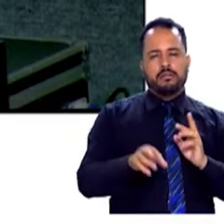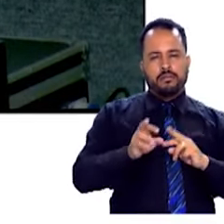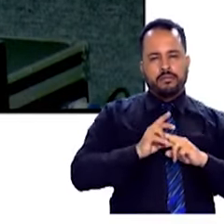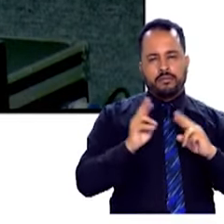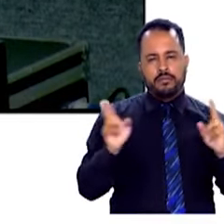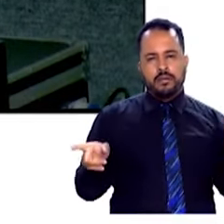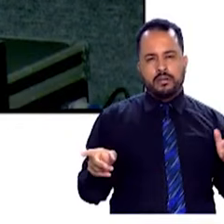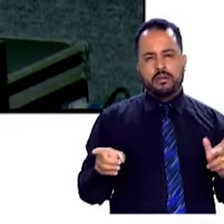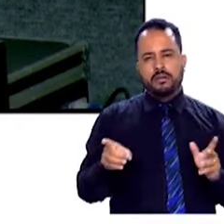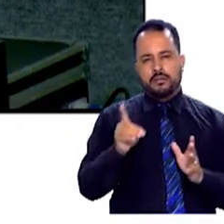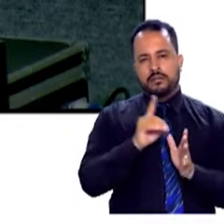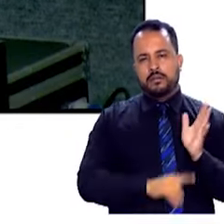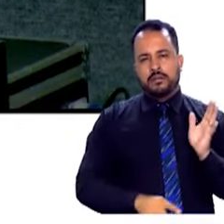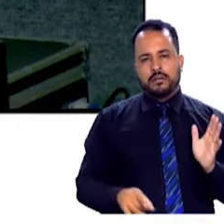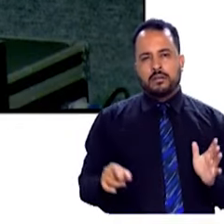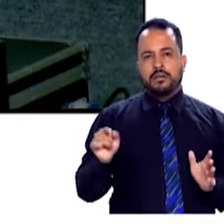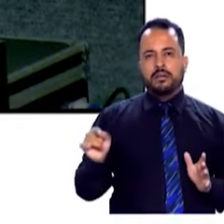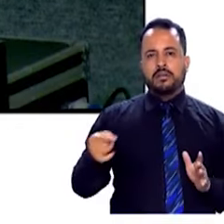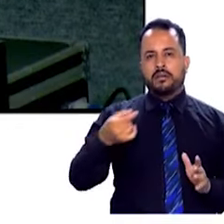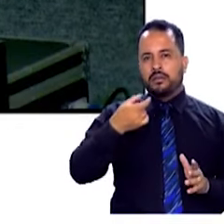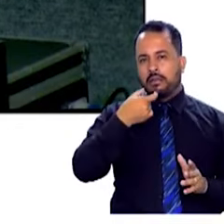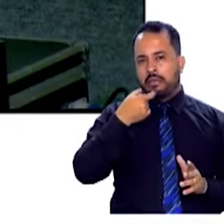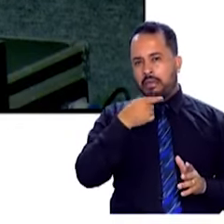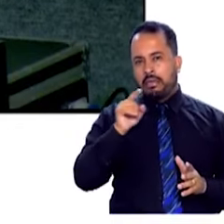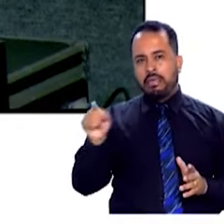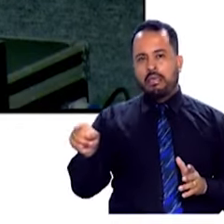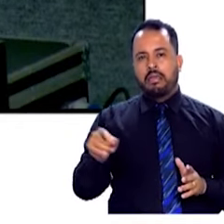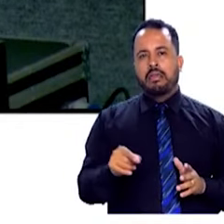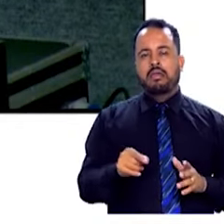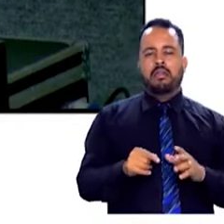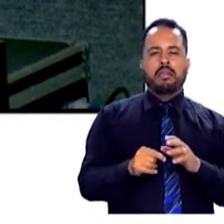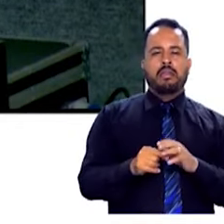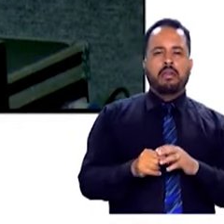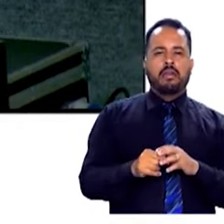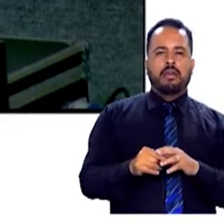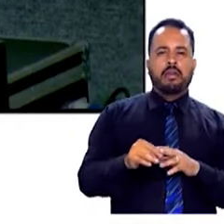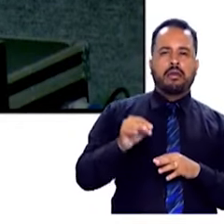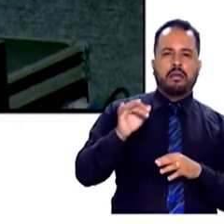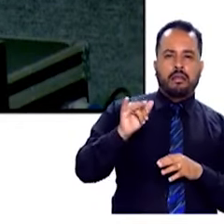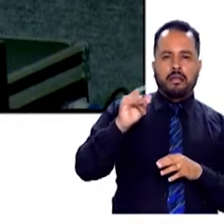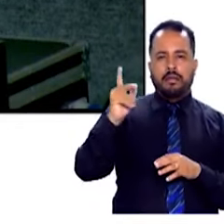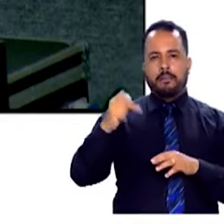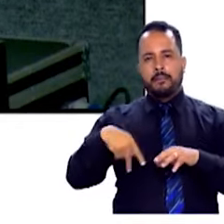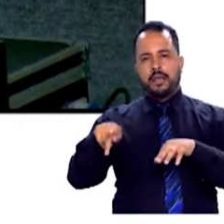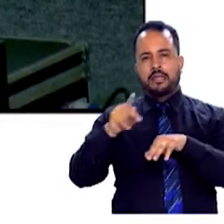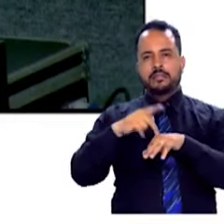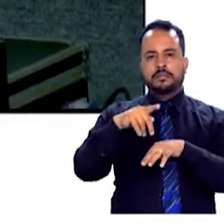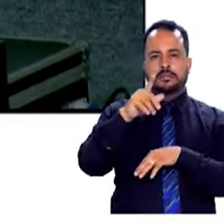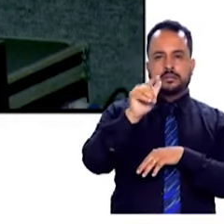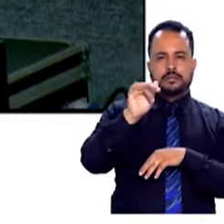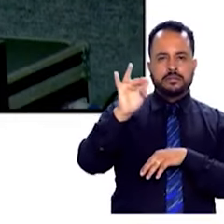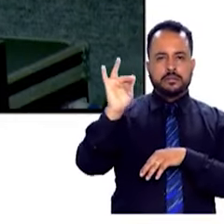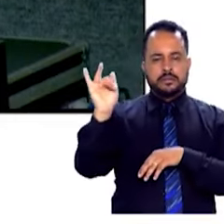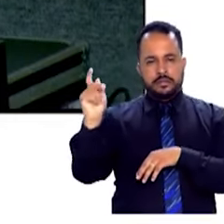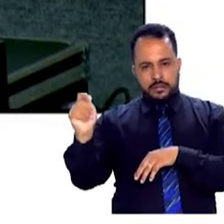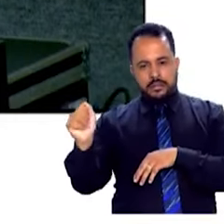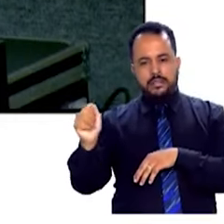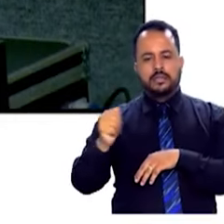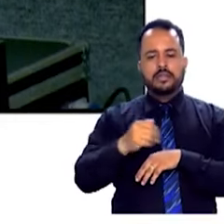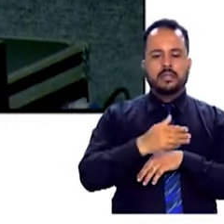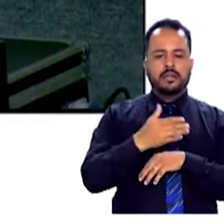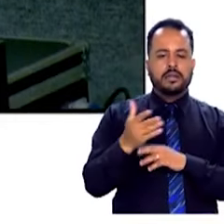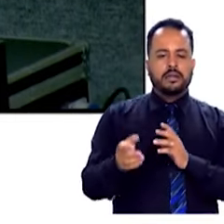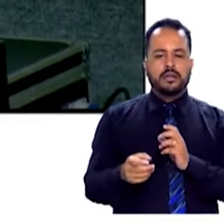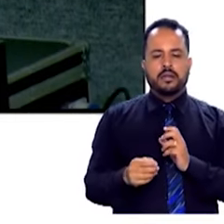direito H inglês o direito do da Inglaterra e de País de Gales que se diz numa frase só England and wales the law of England